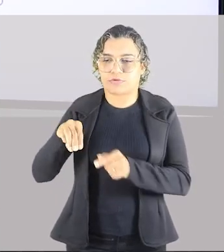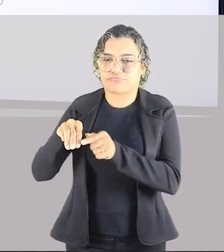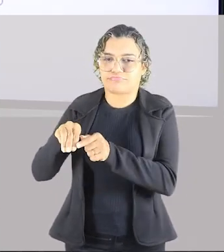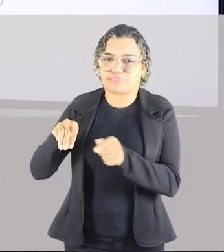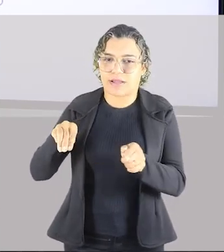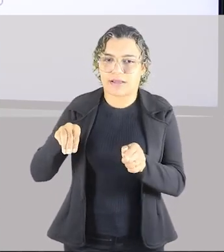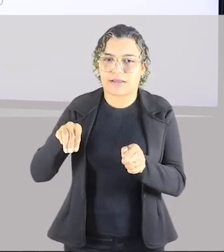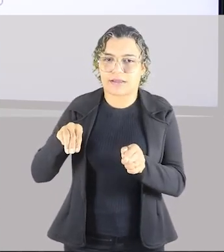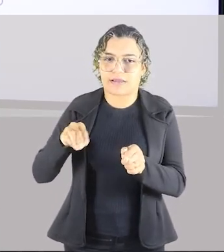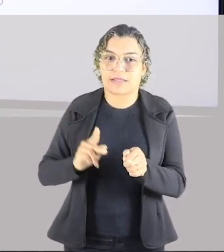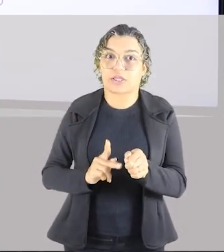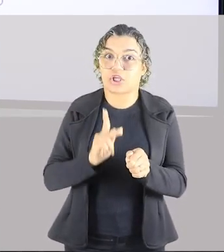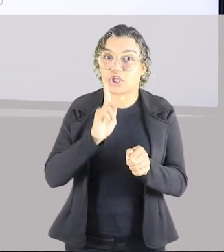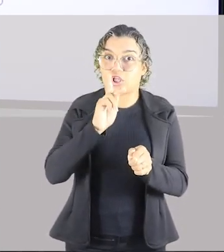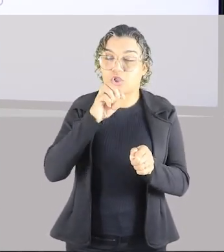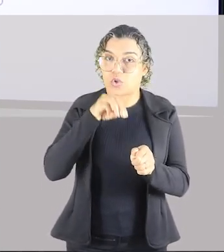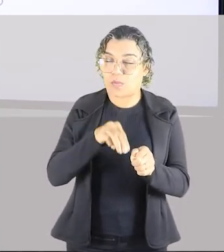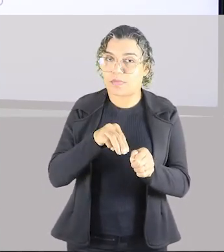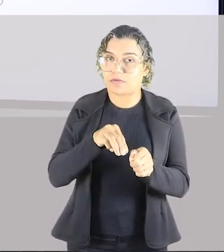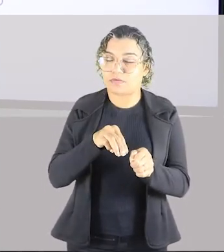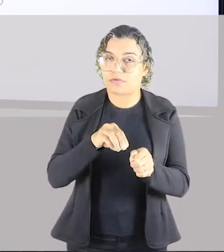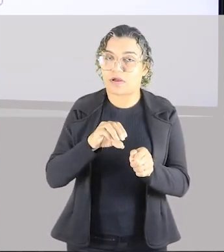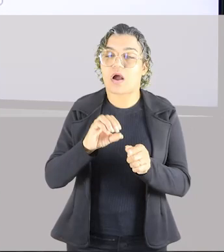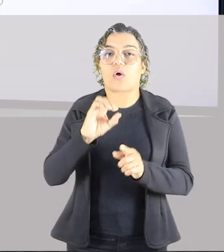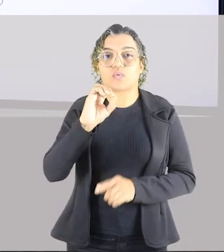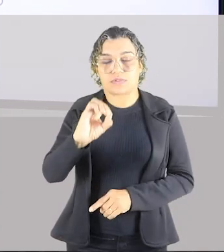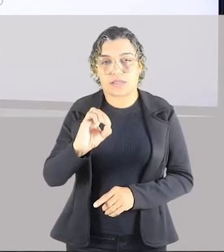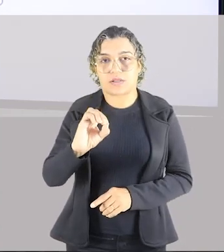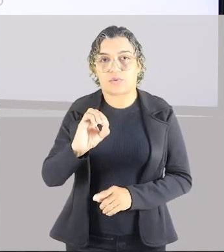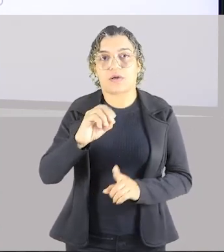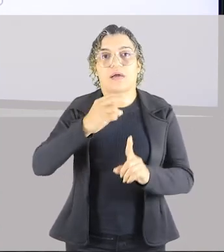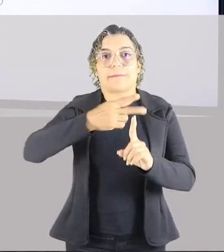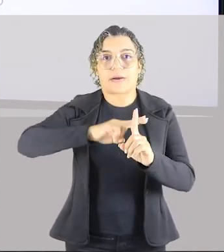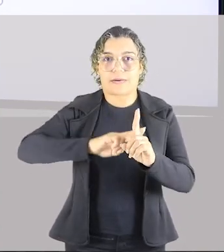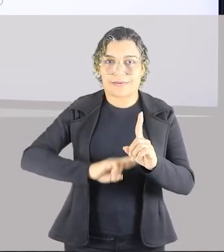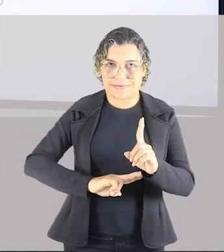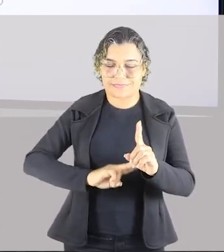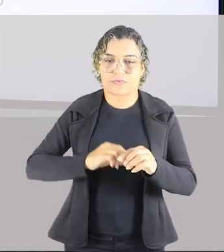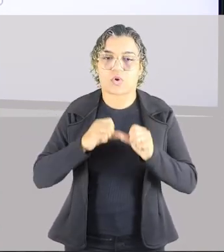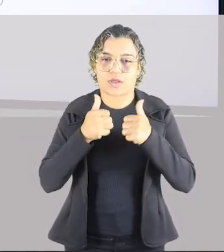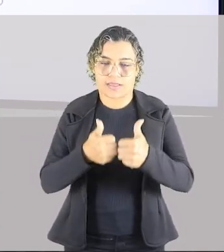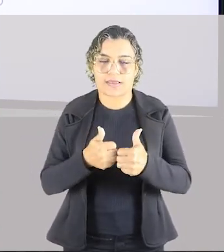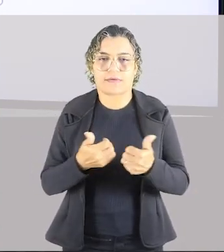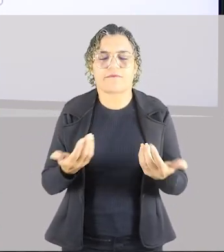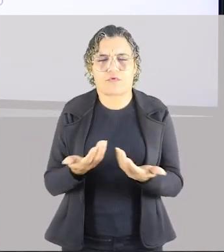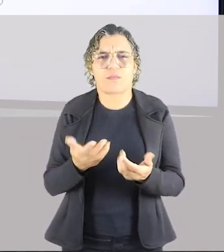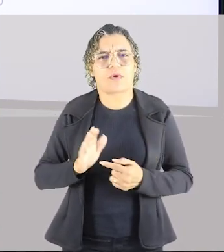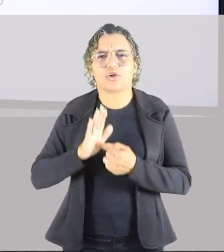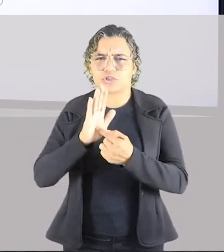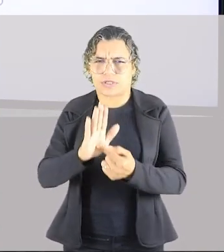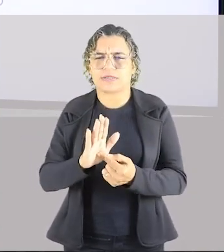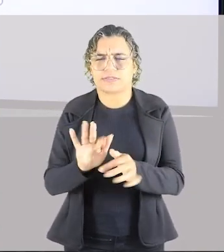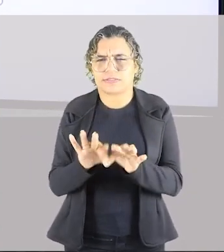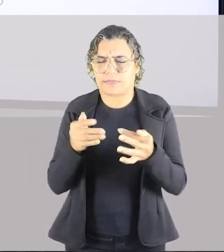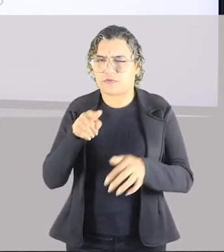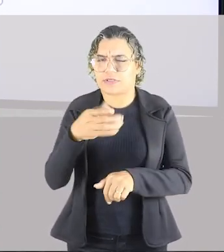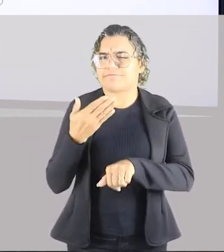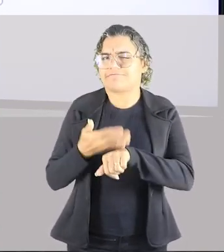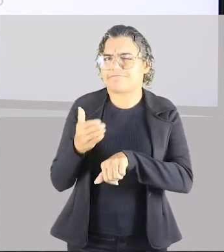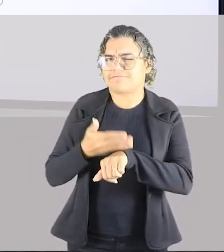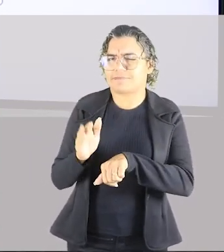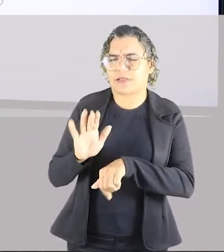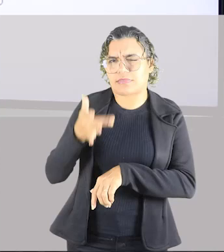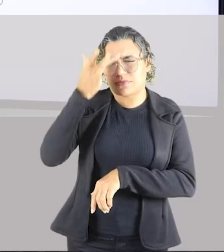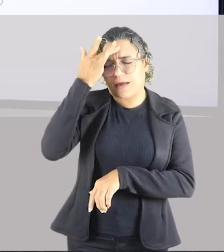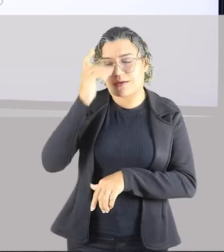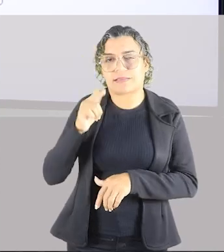zeros diminui, tá certo? Fica tranquilo que a gente vai fazer uma simulação prática disso aqui, para tu não errar, para tu aprender e quando